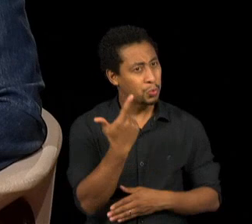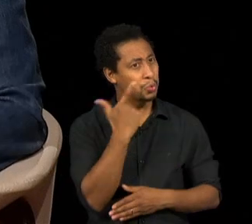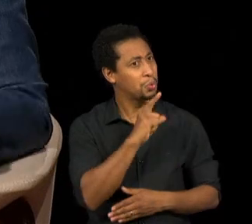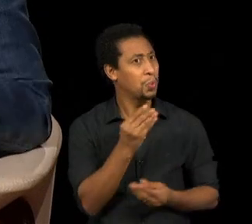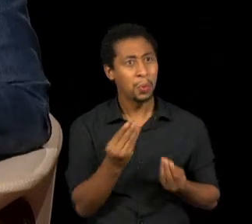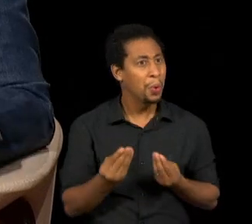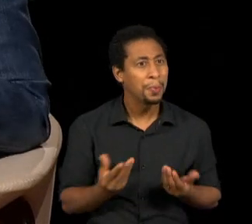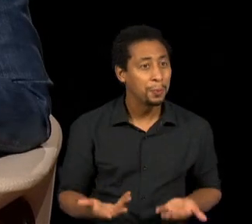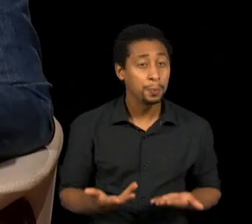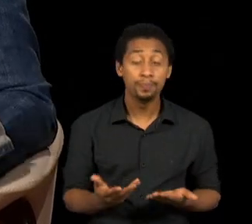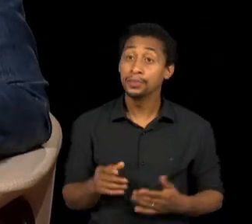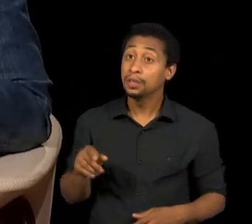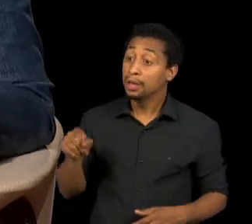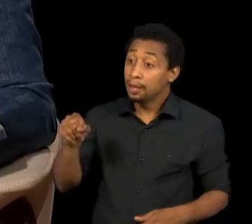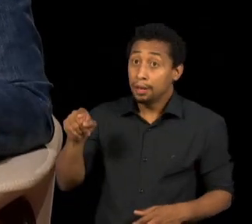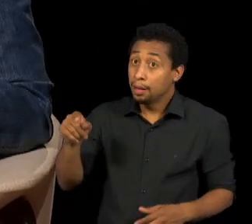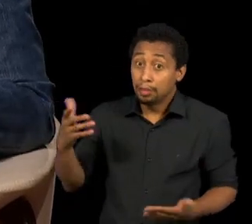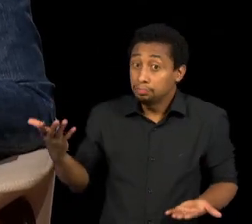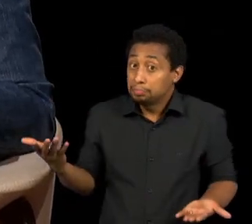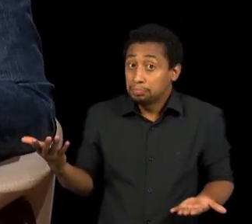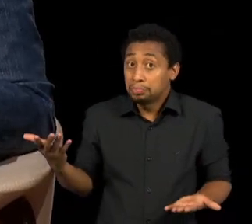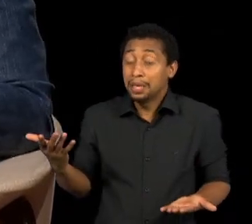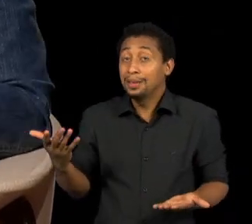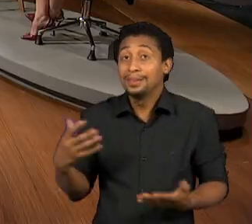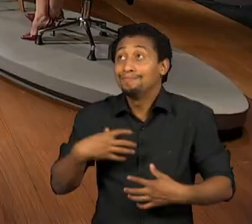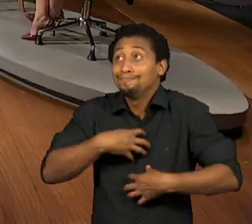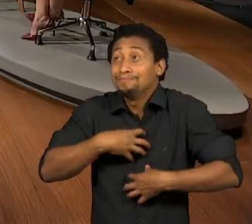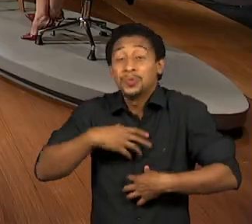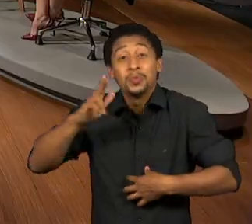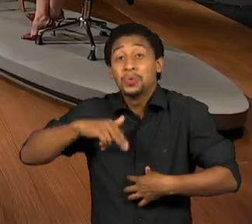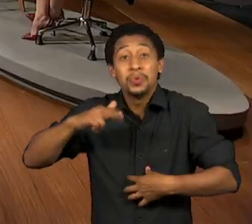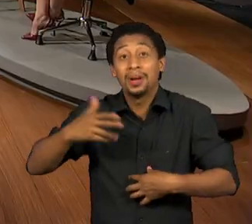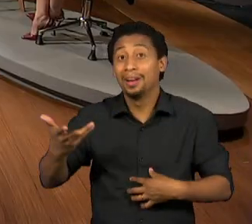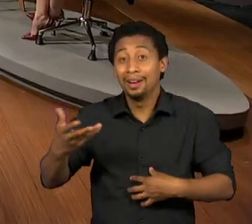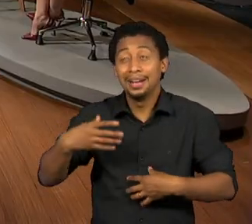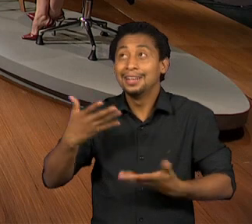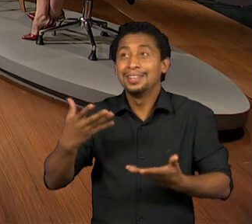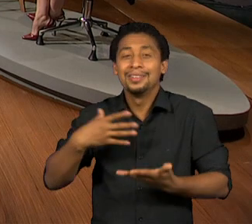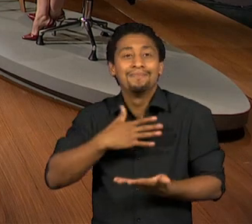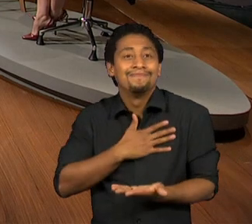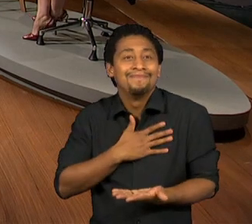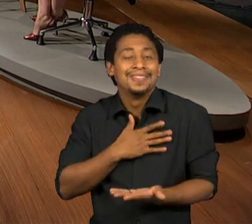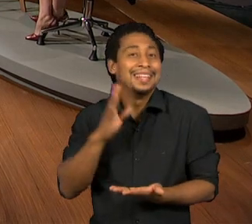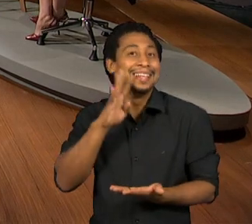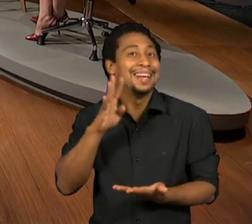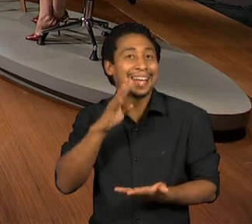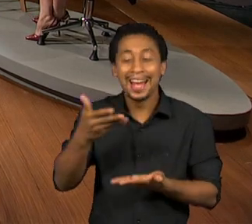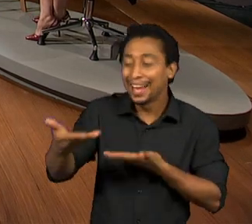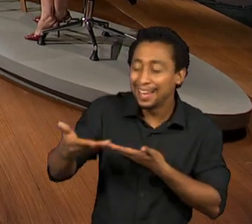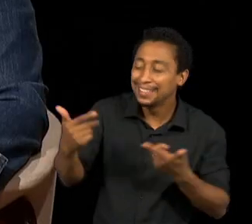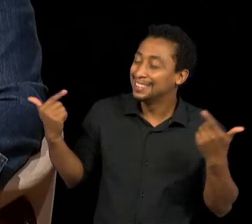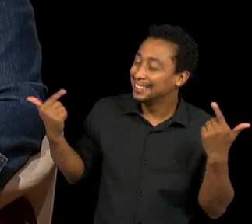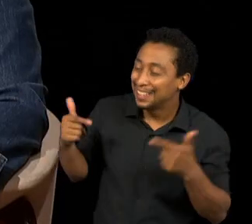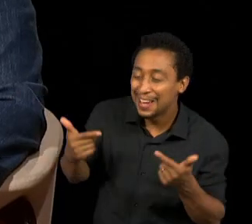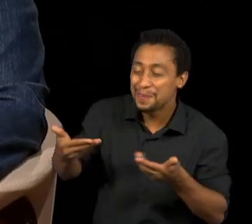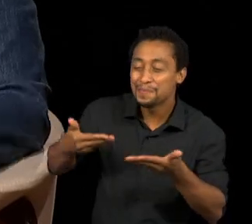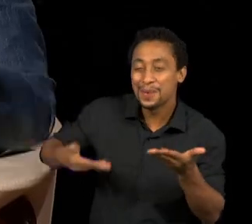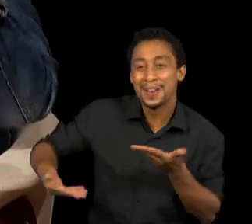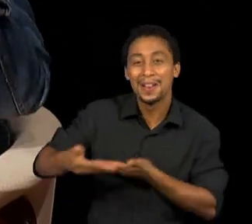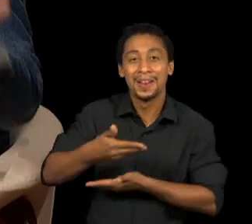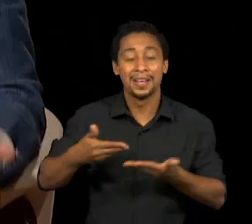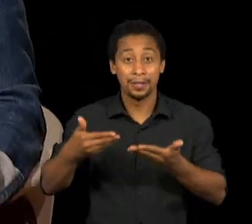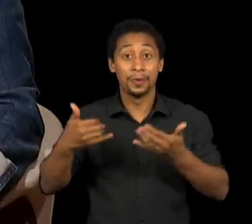legal, porque ele não tinha essa vivência e a gente brincava com ele, e a gente ria muito, e no aniversário